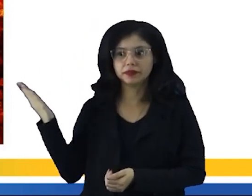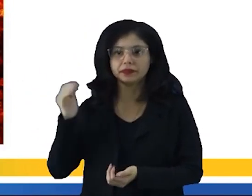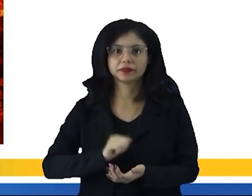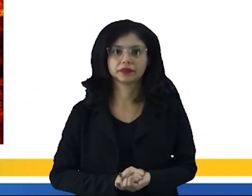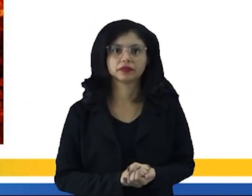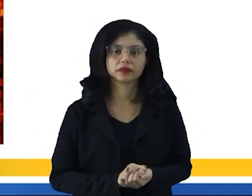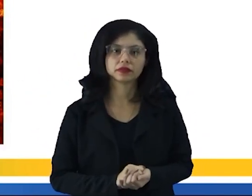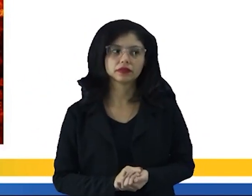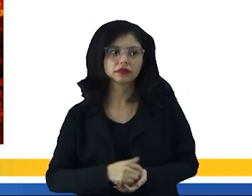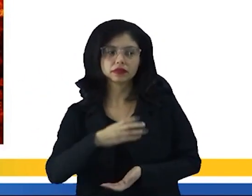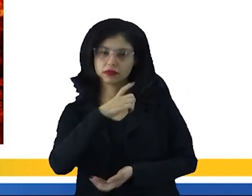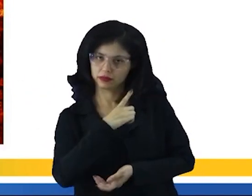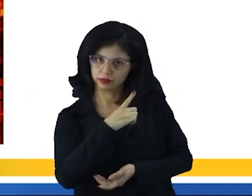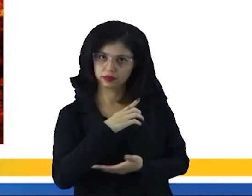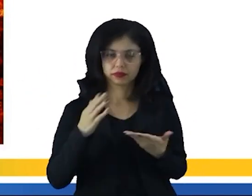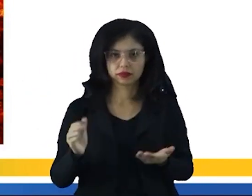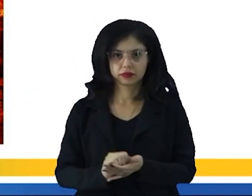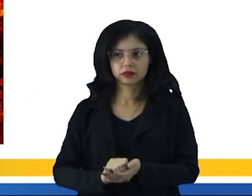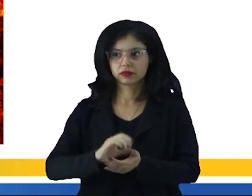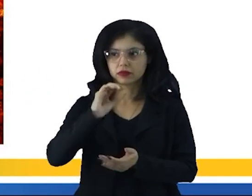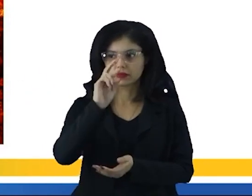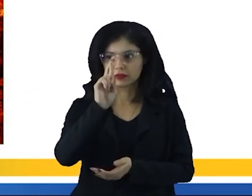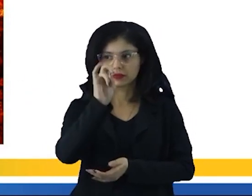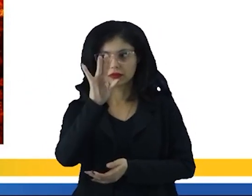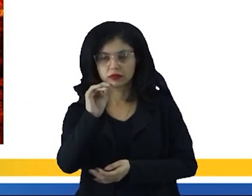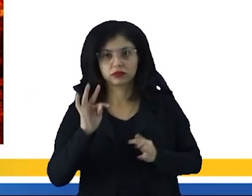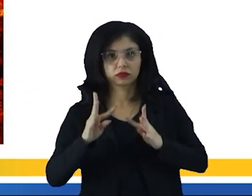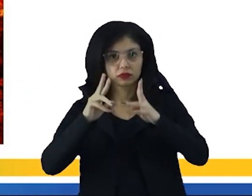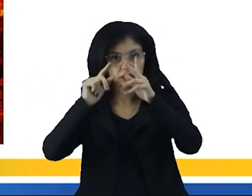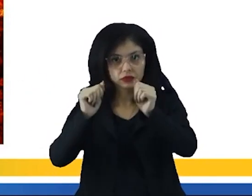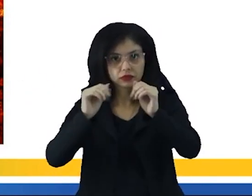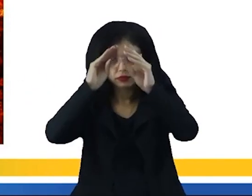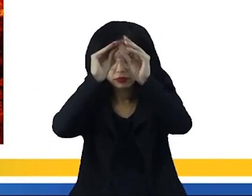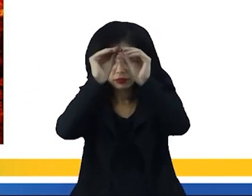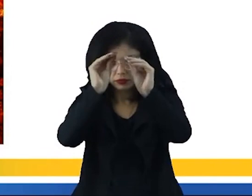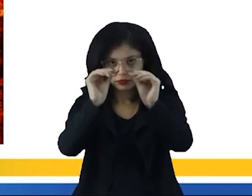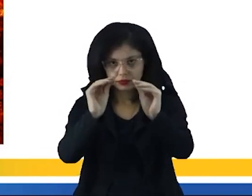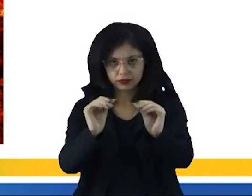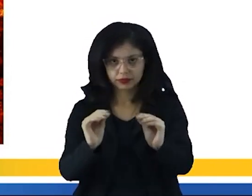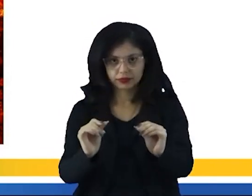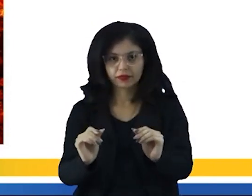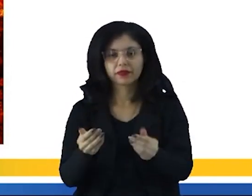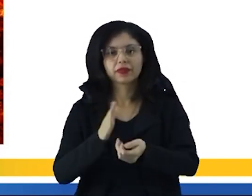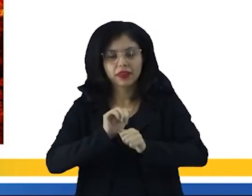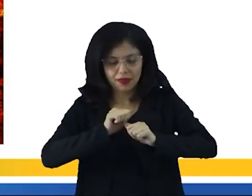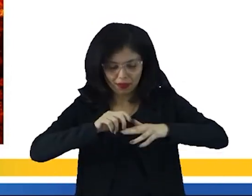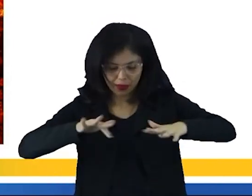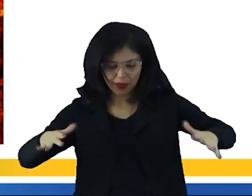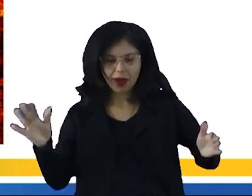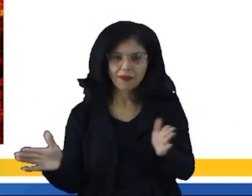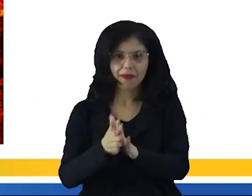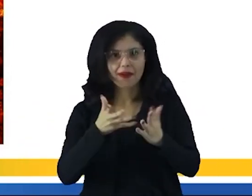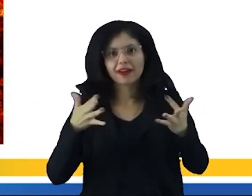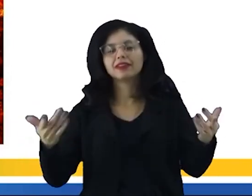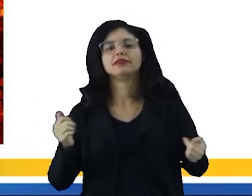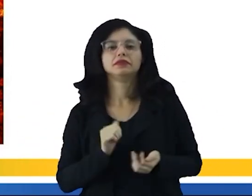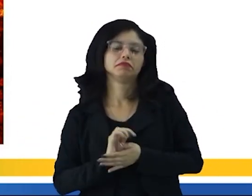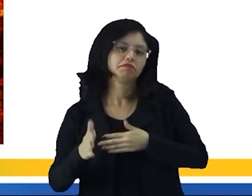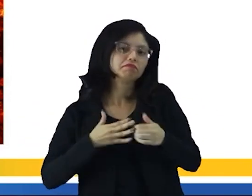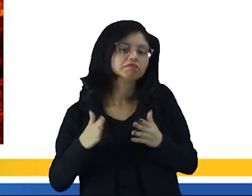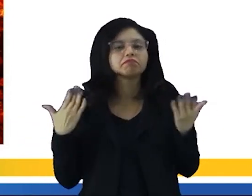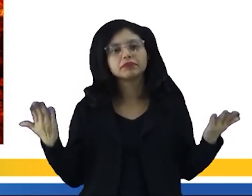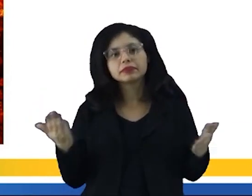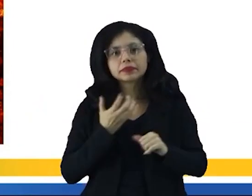agora. Há momentos em que no outono todo o assoalho onde tem essa floresta fica um tapete maravilhoso. Dependendo